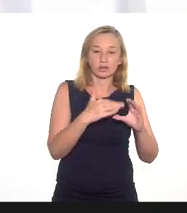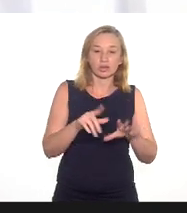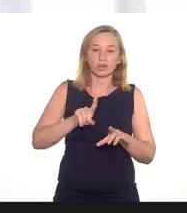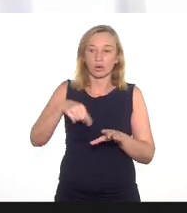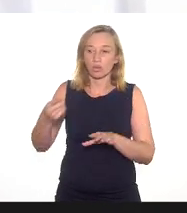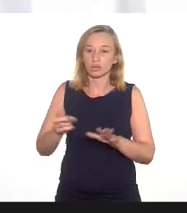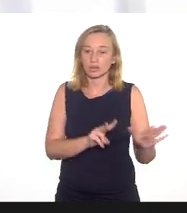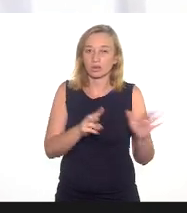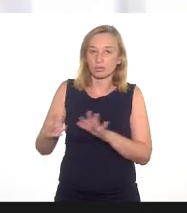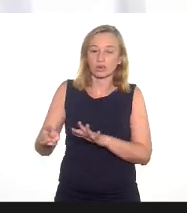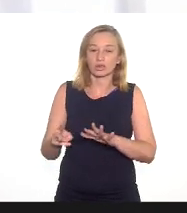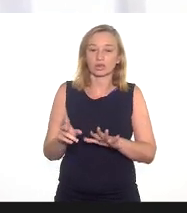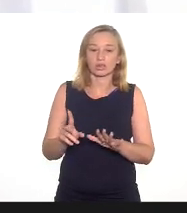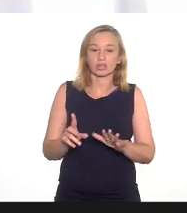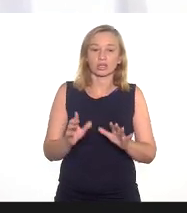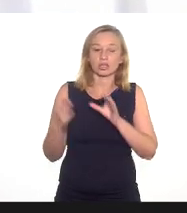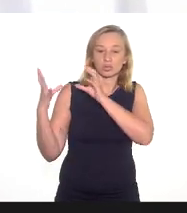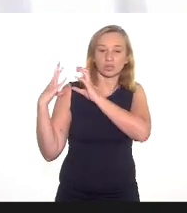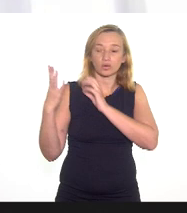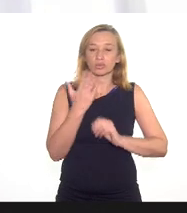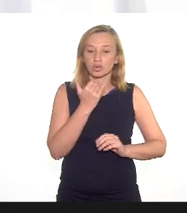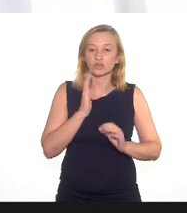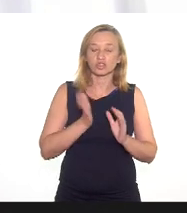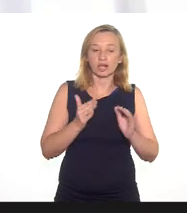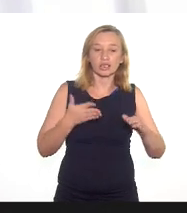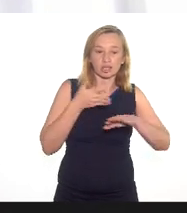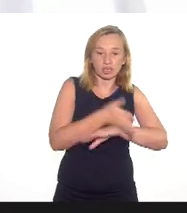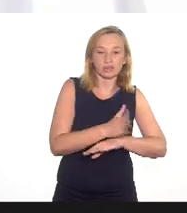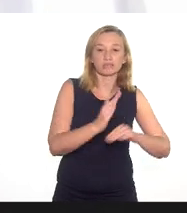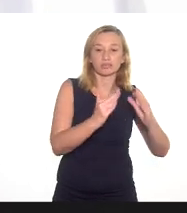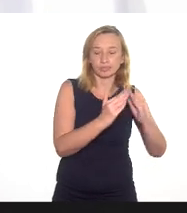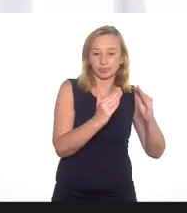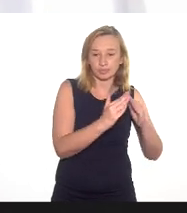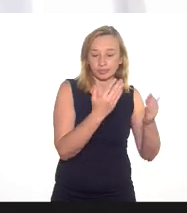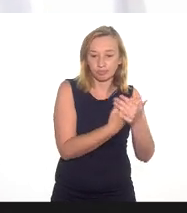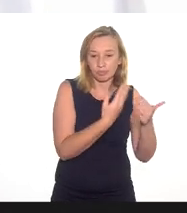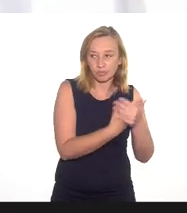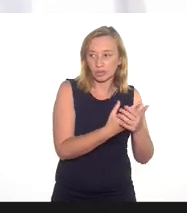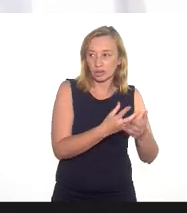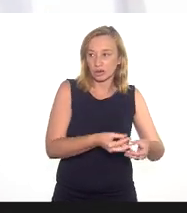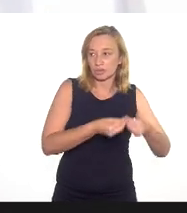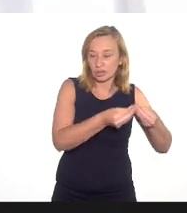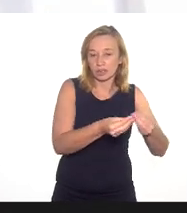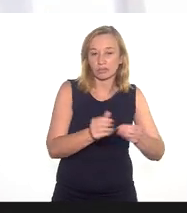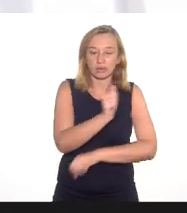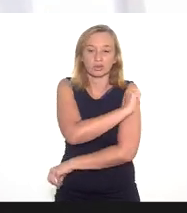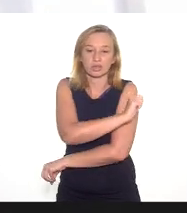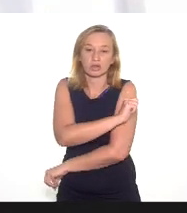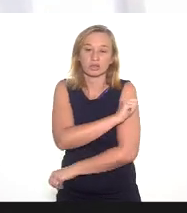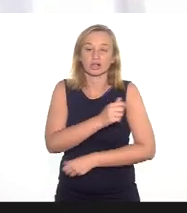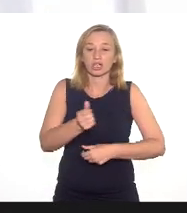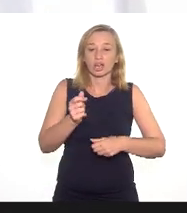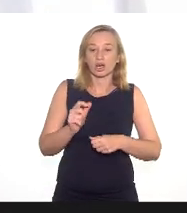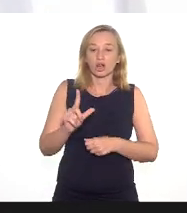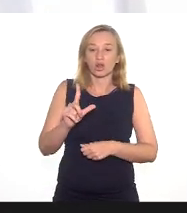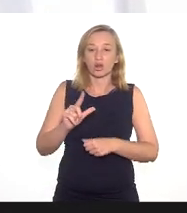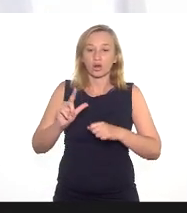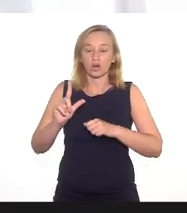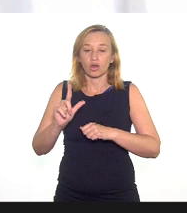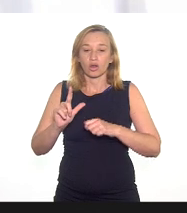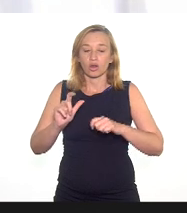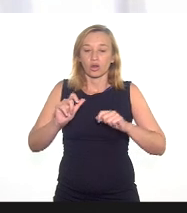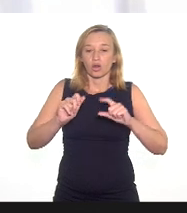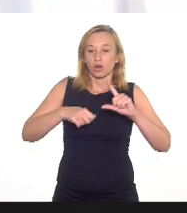que vem esses kits já estejam nas escolas e sejam disponibilizados para os alunos. Tá? E essa logística de